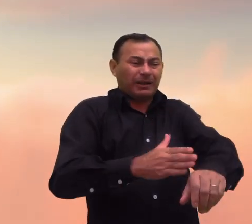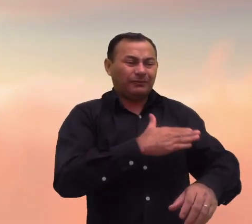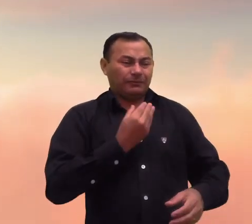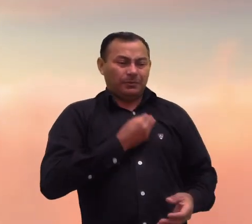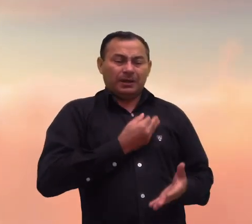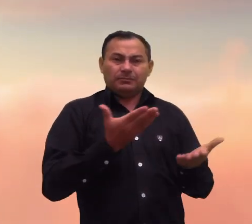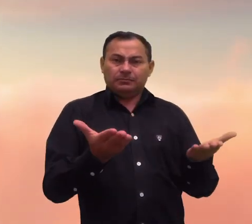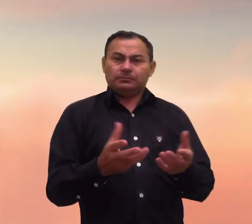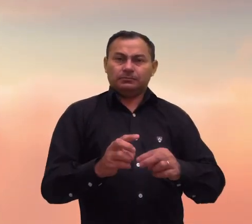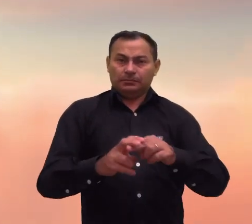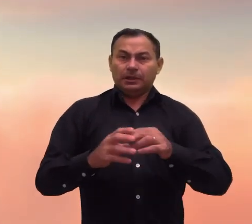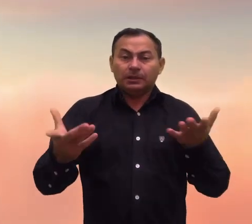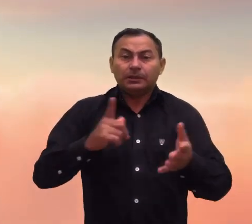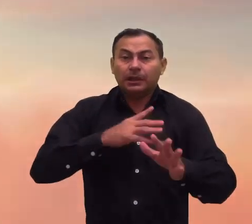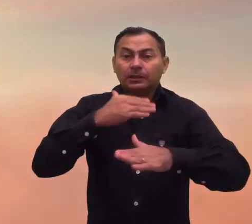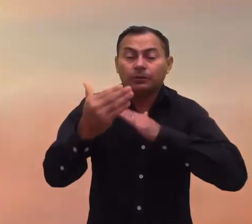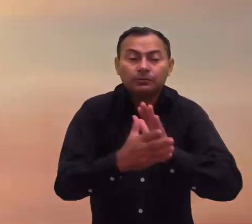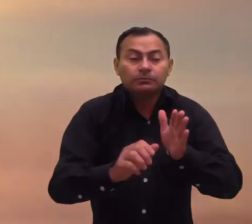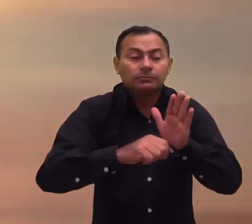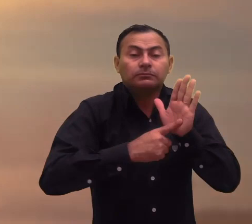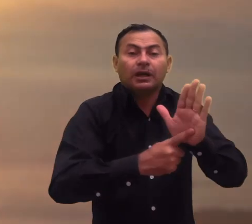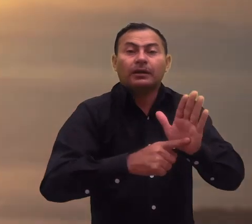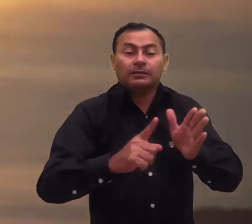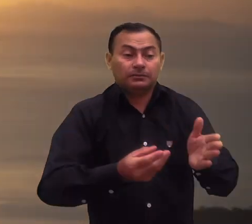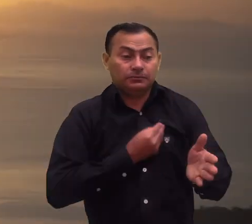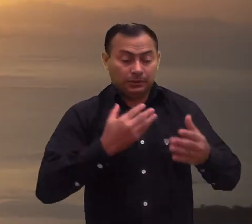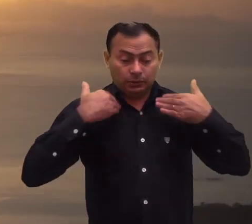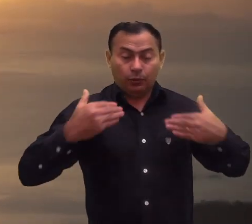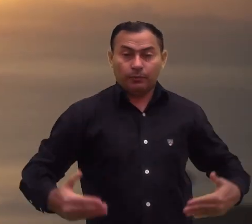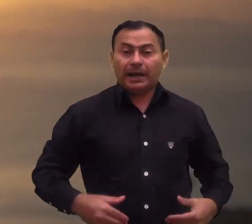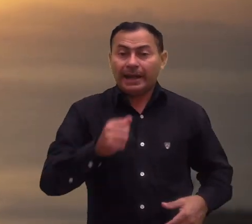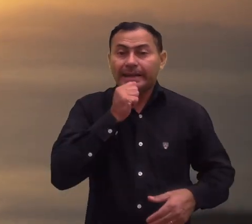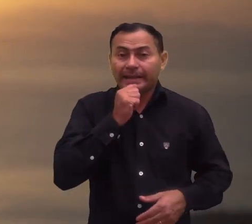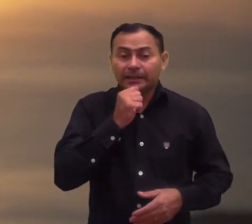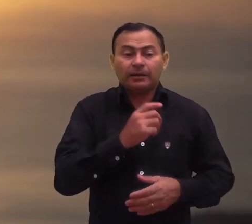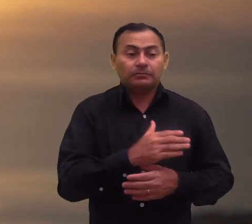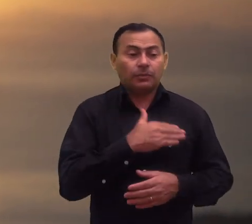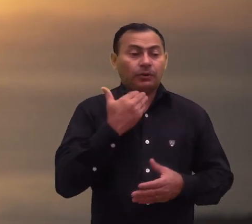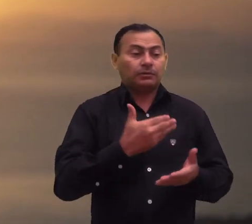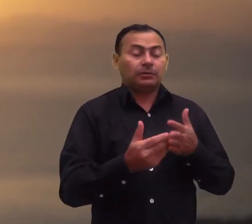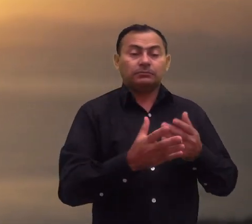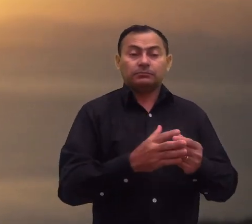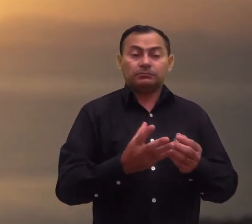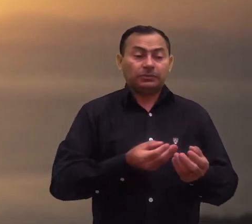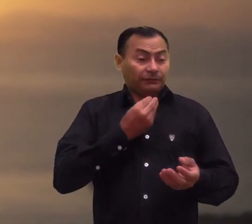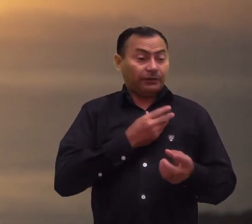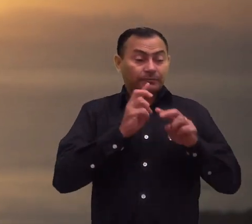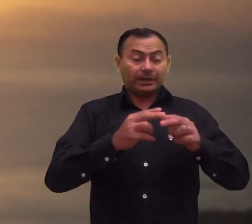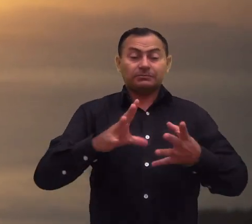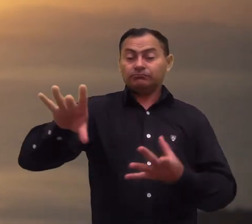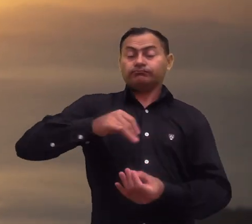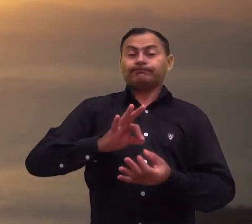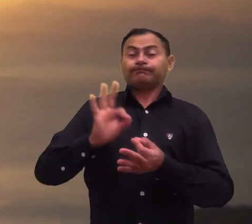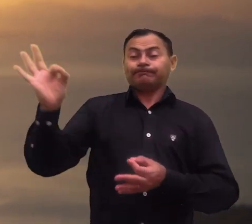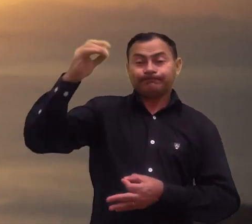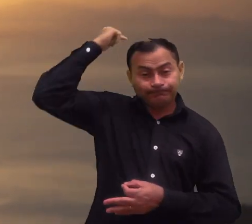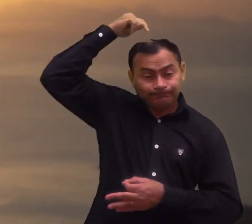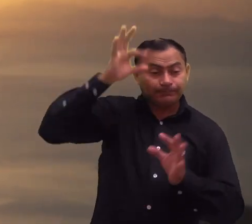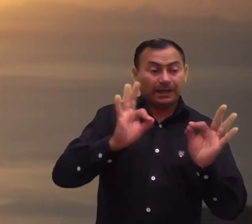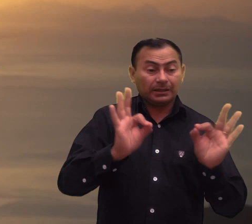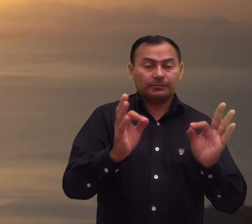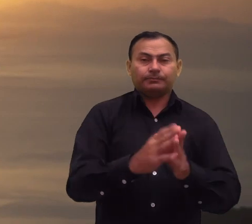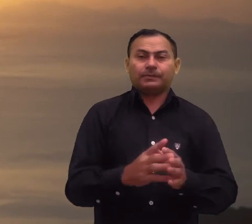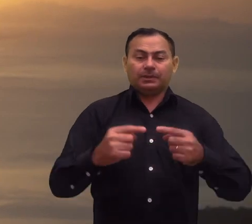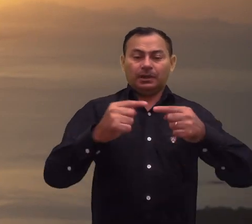costumavam viver. Por isso é possível ter todos os sinais vitais físicos e ainda assim estar morto espiritualmente.